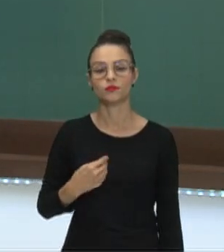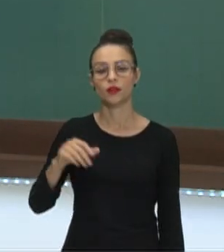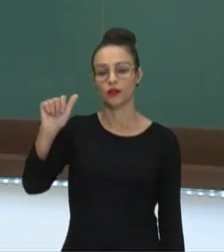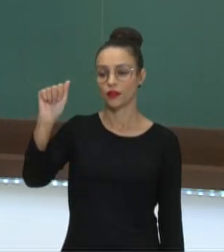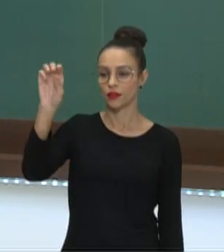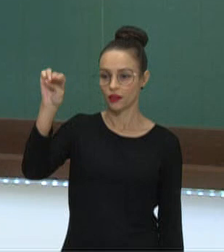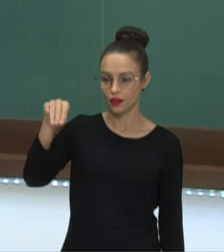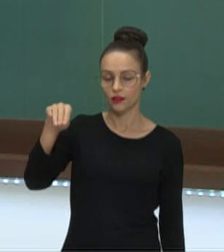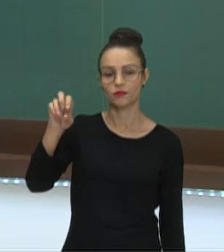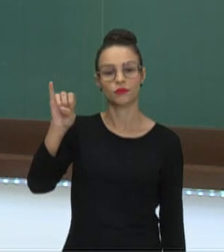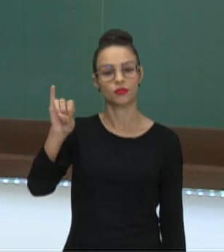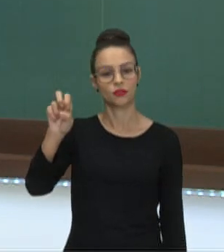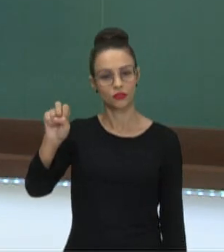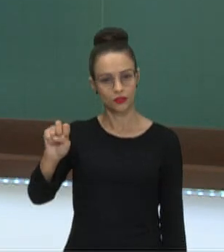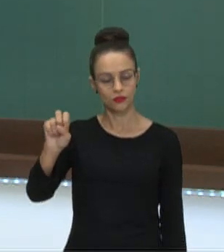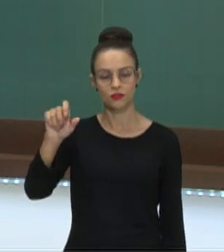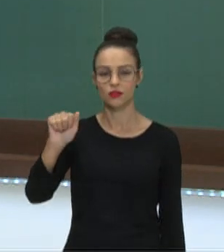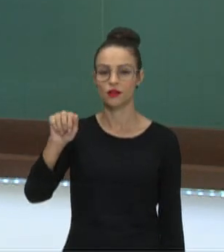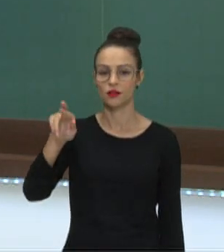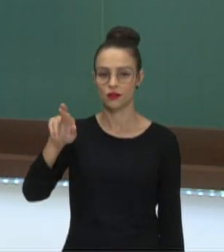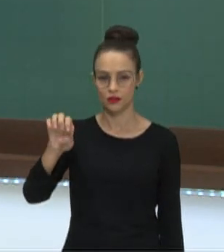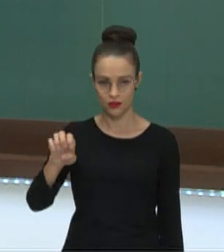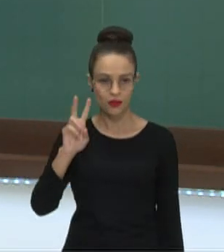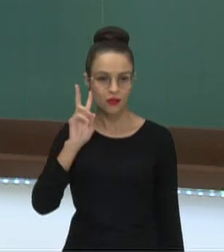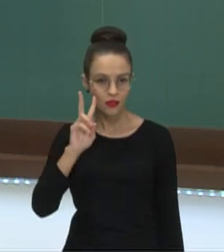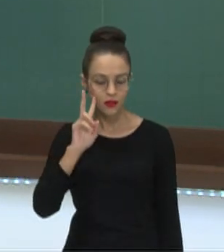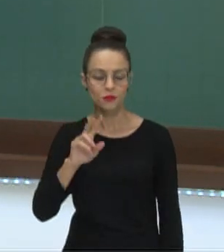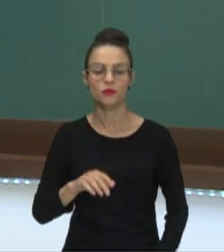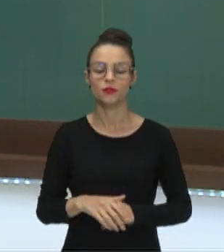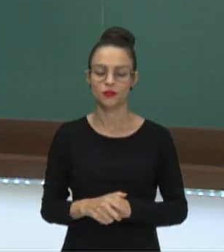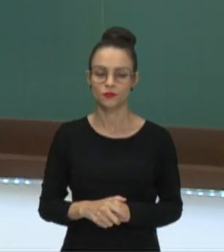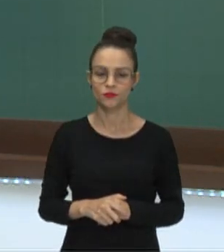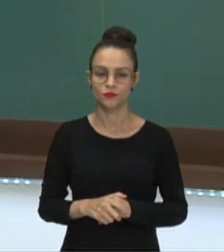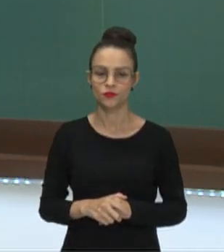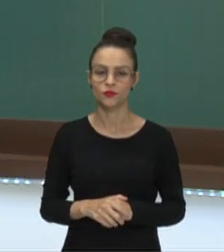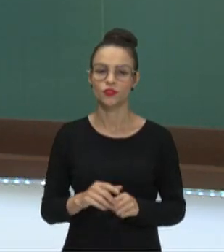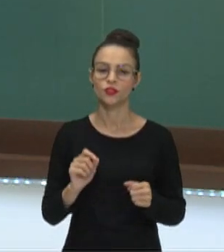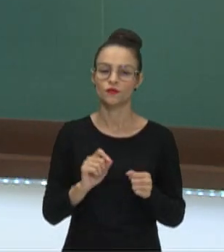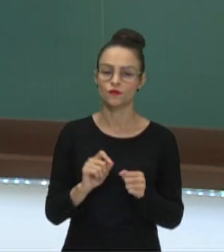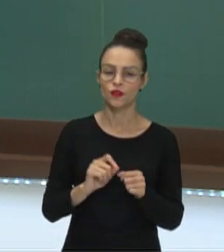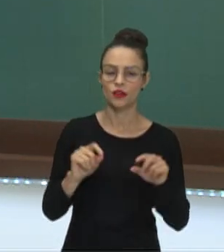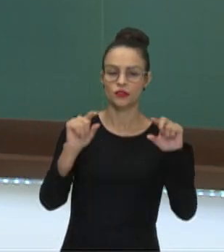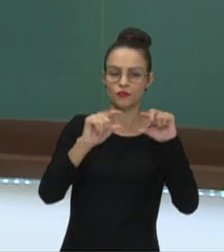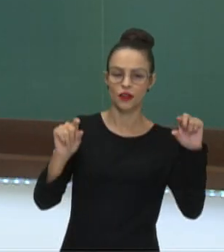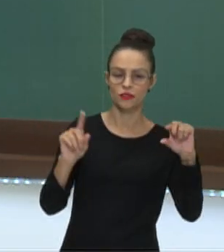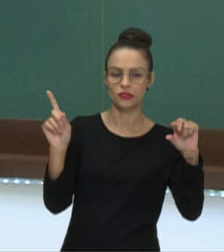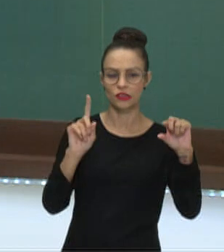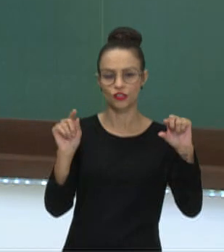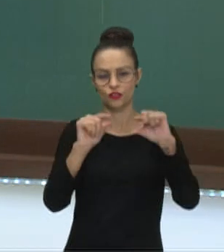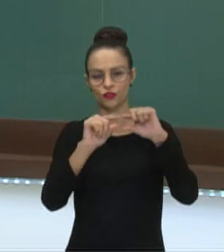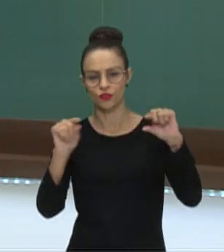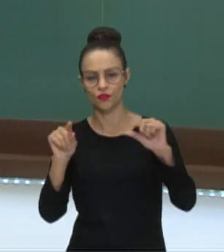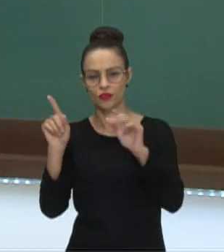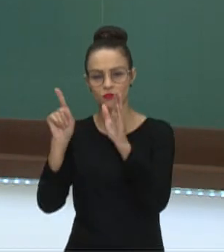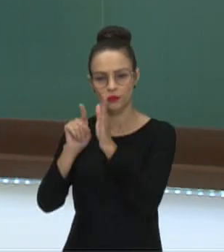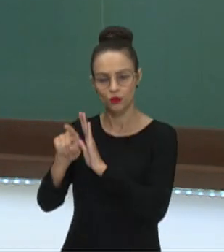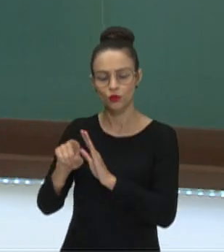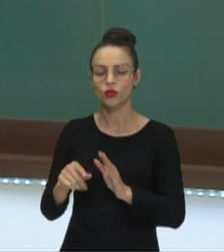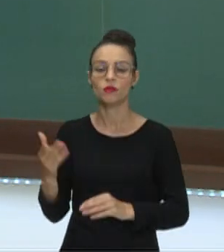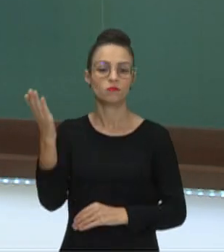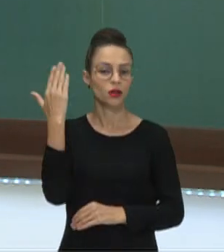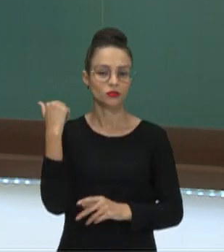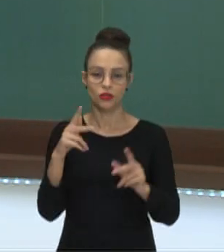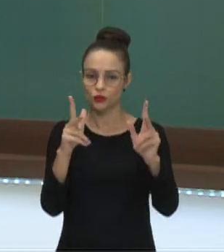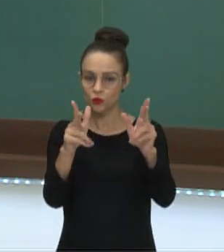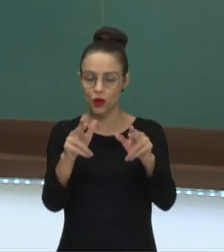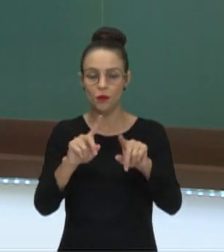am, is e are. Lembra dele? Lembra que ele faz negativa, ele faz interrogativa. No passado é a mesma